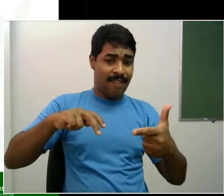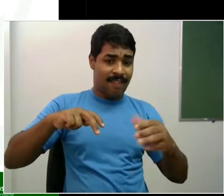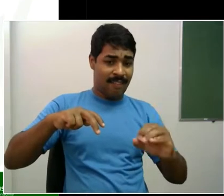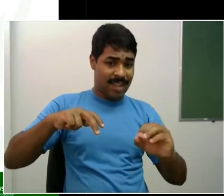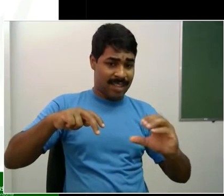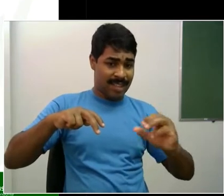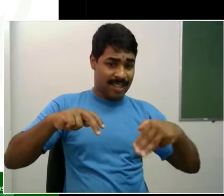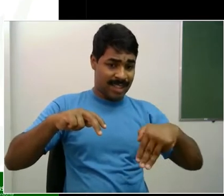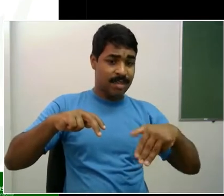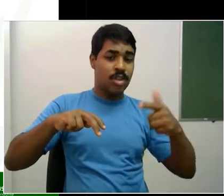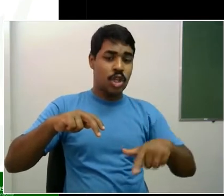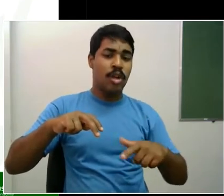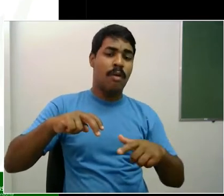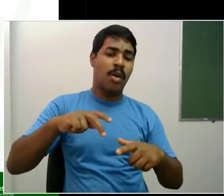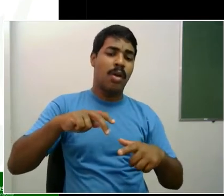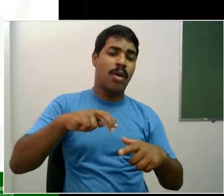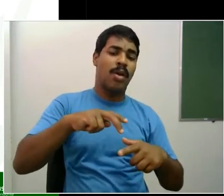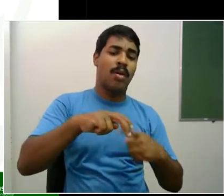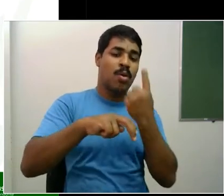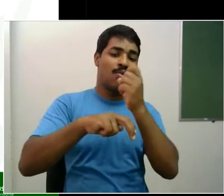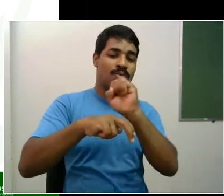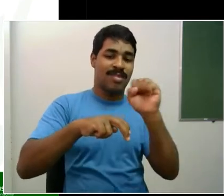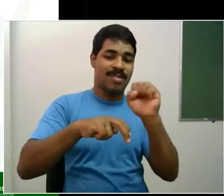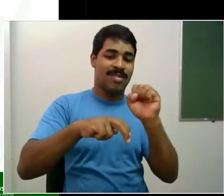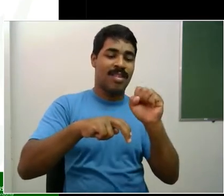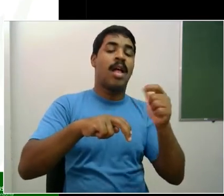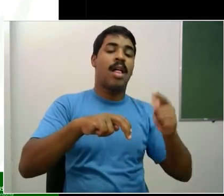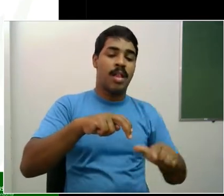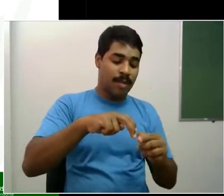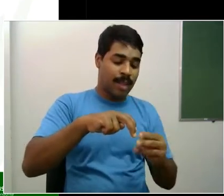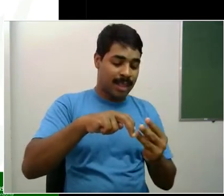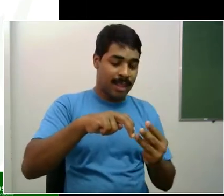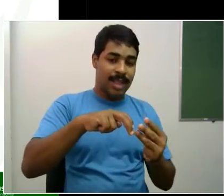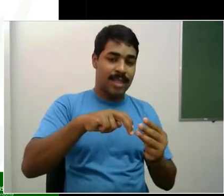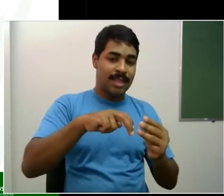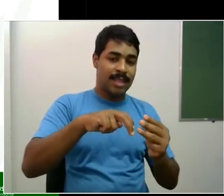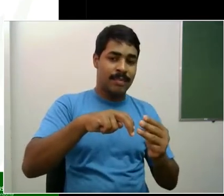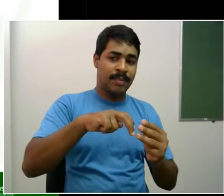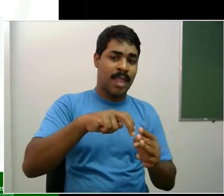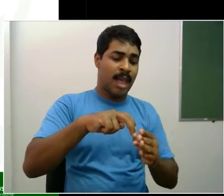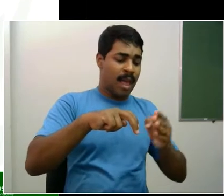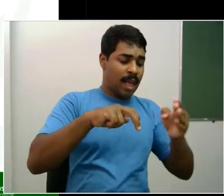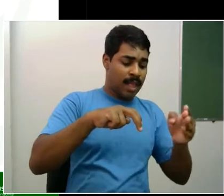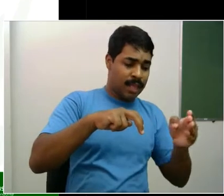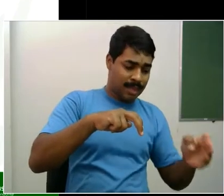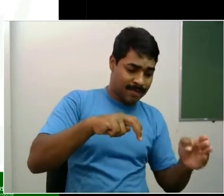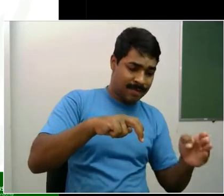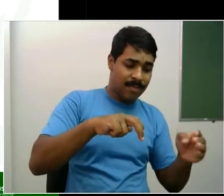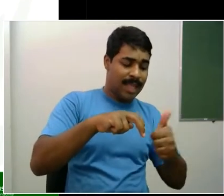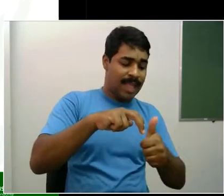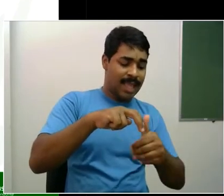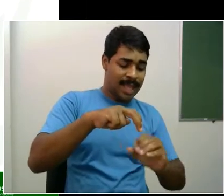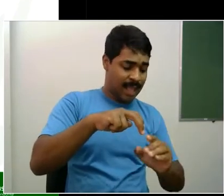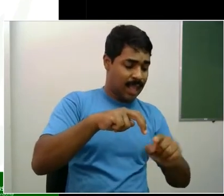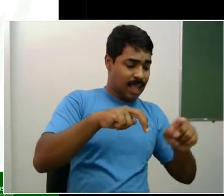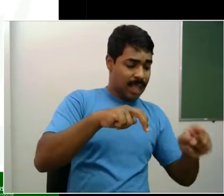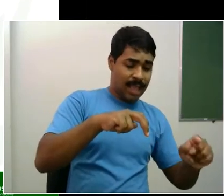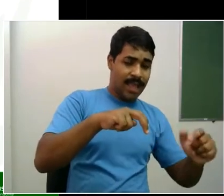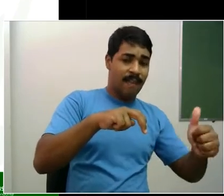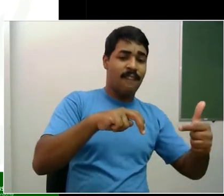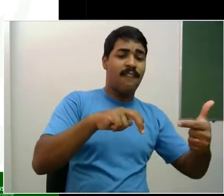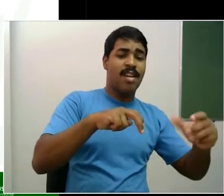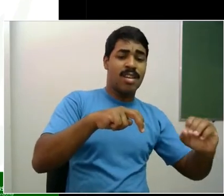gastou 1 segundo, de 1 a 2, e assim sucessivamente. Então, nesse caso aqui, ele